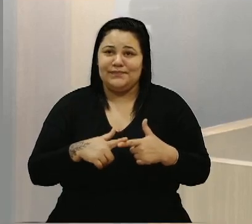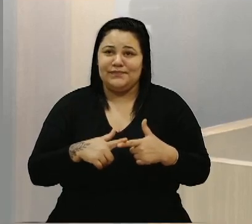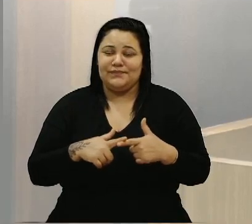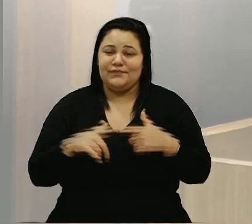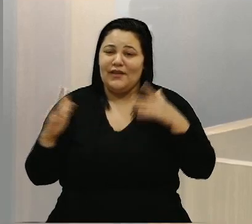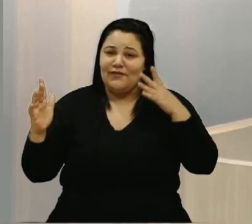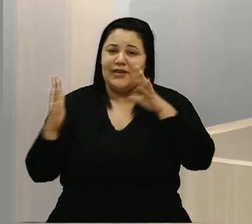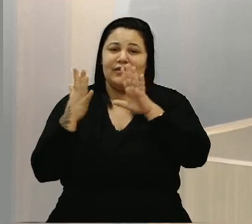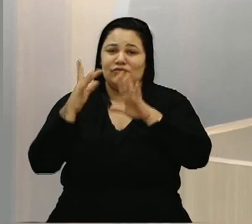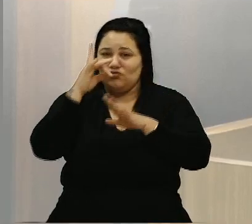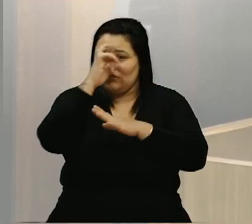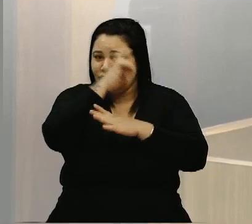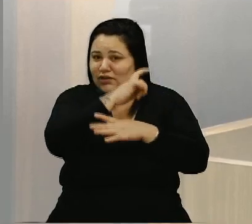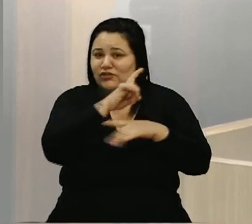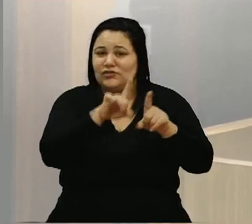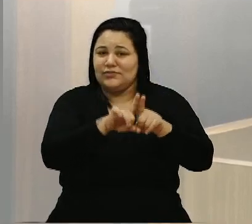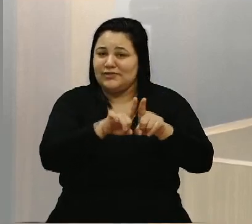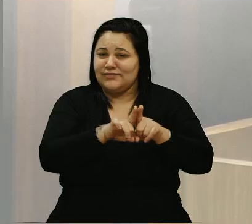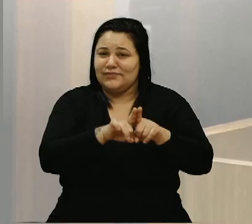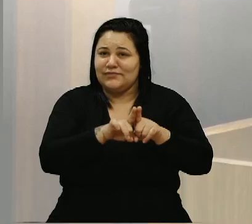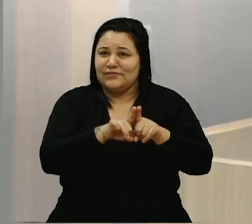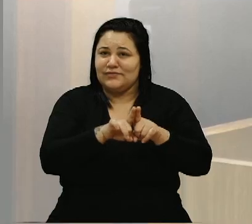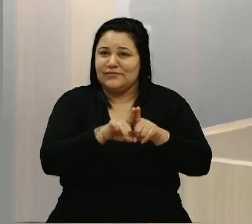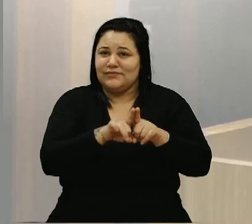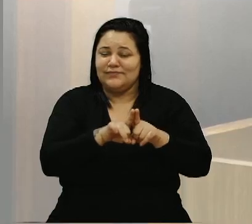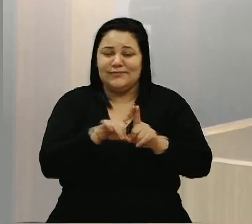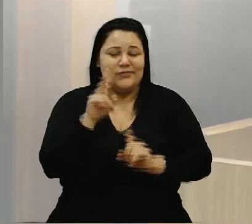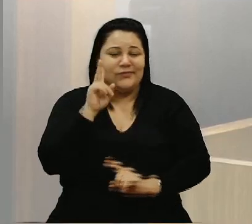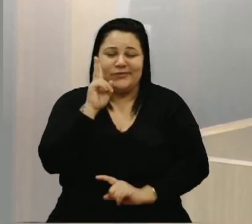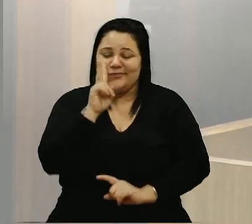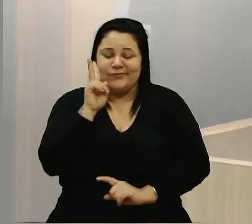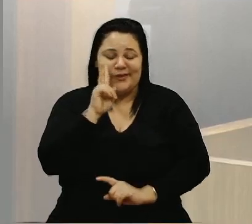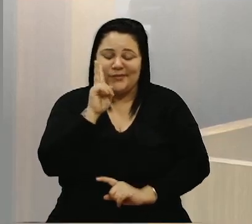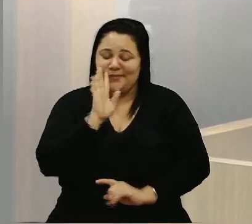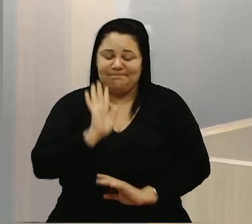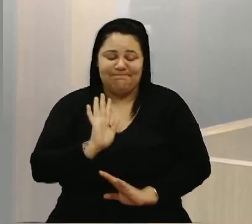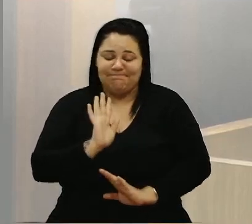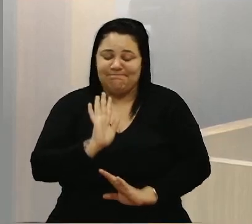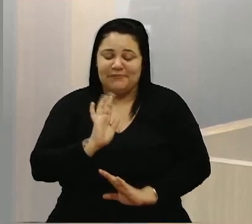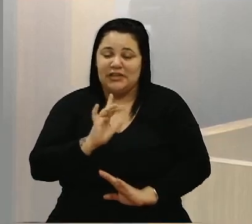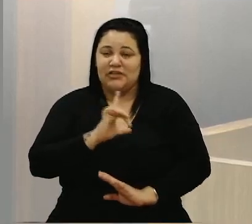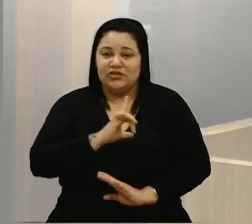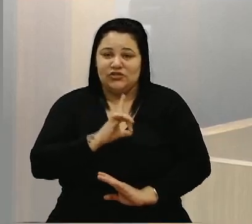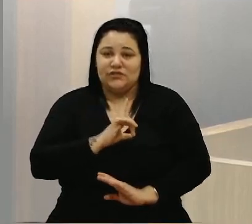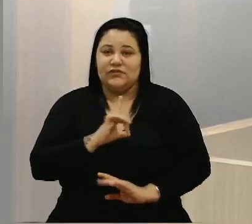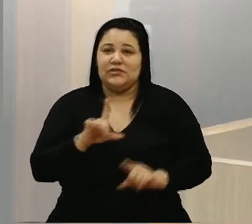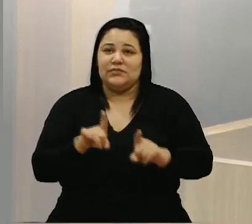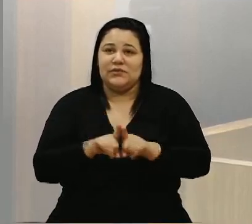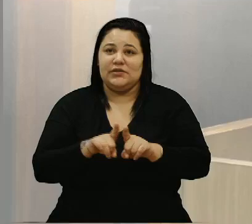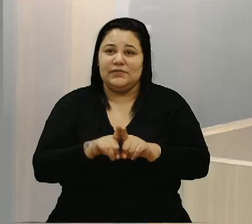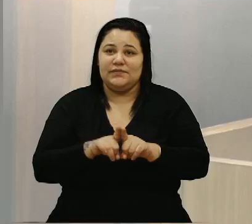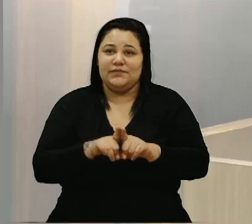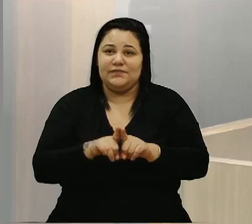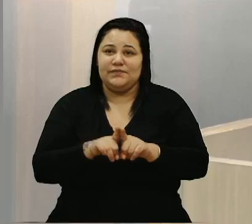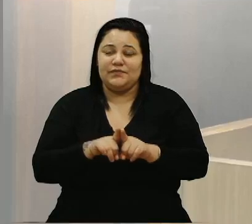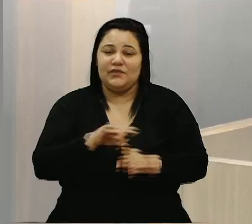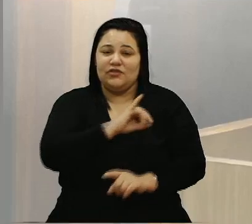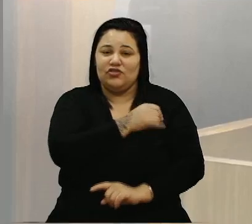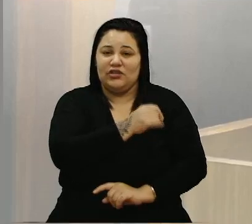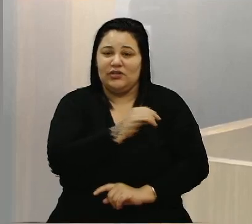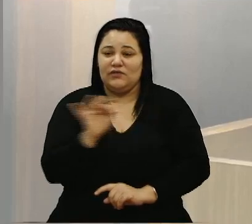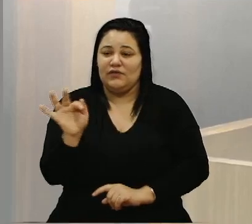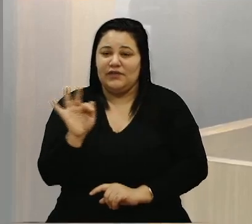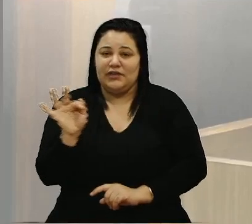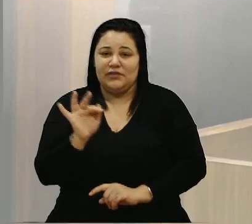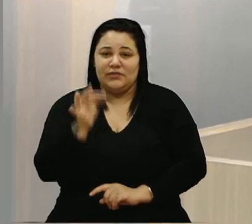Enfrentamos dificuldades que a gente não gosta nem de lembrar. Tive por diversas vezes, entre janeiro e fevereiro, aqui